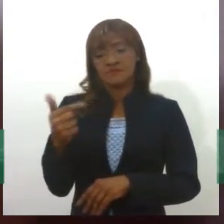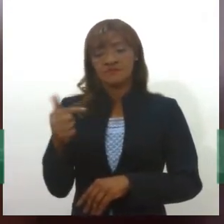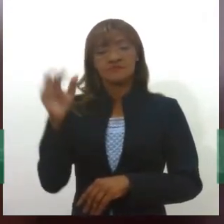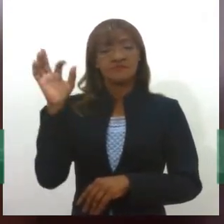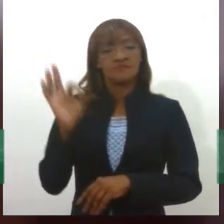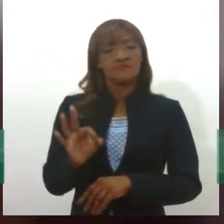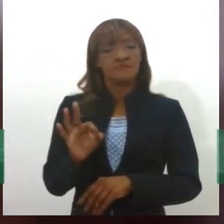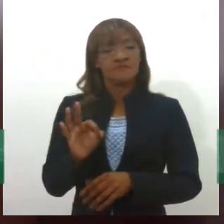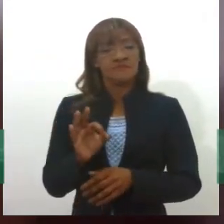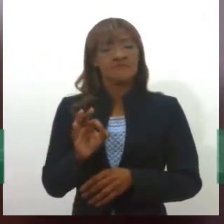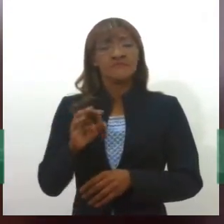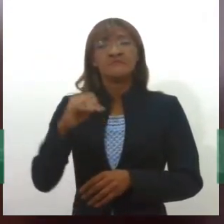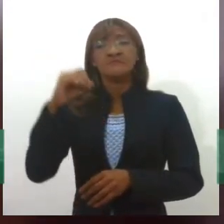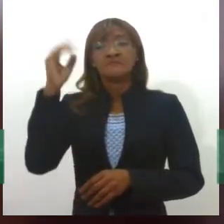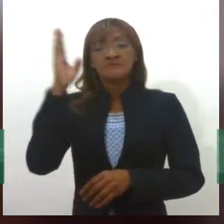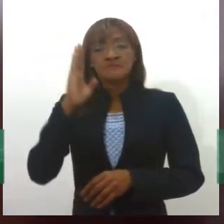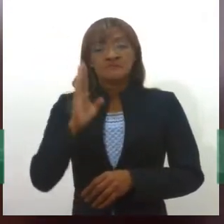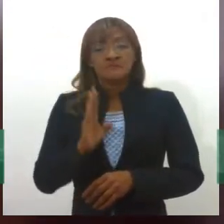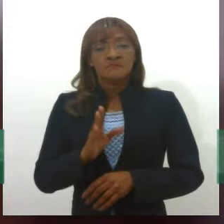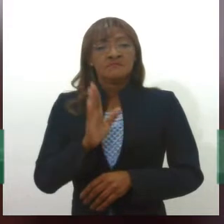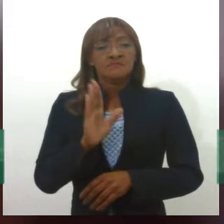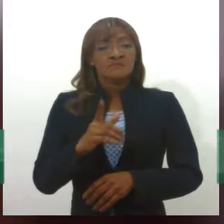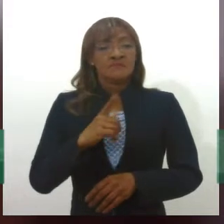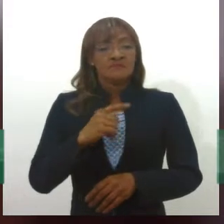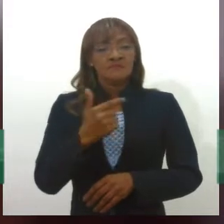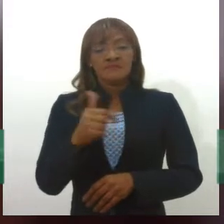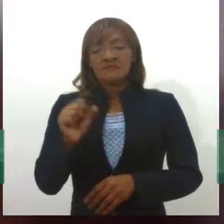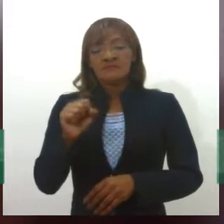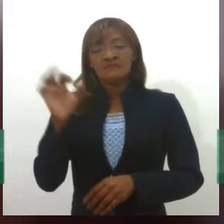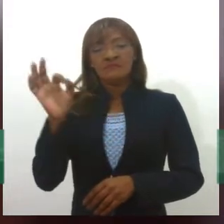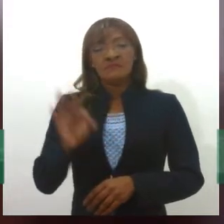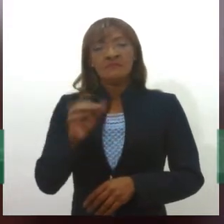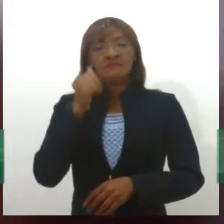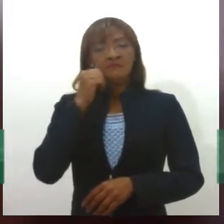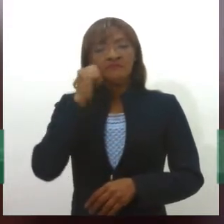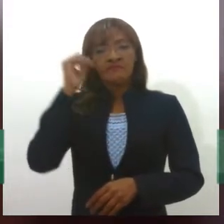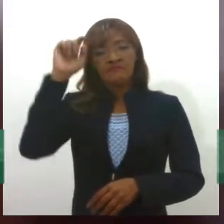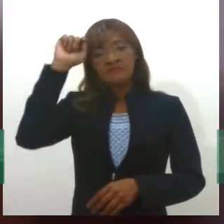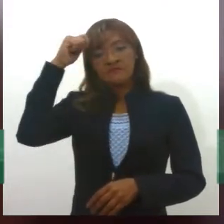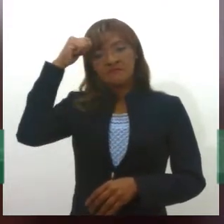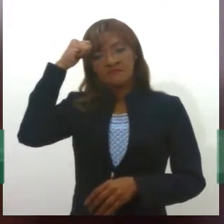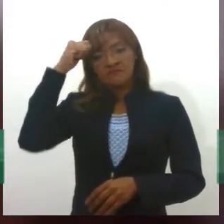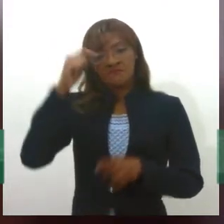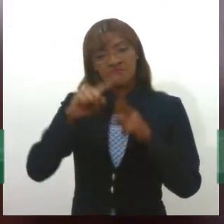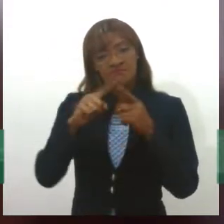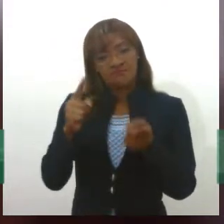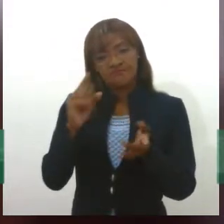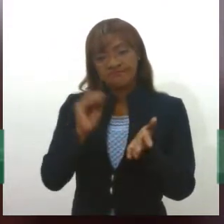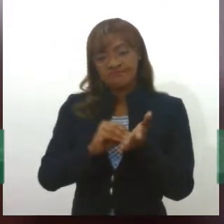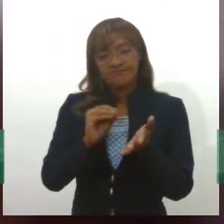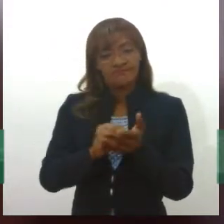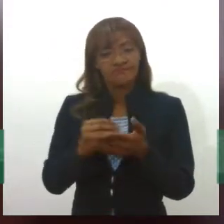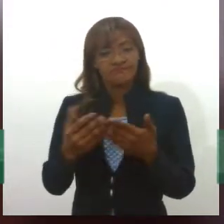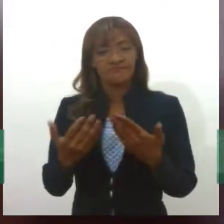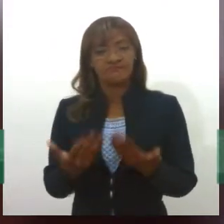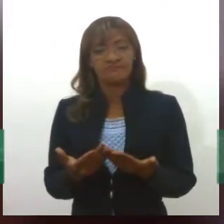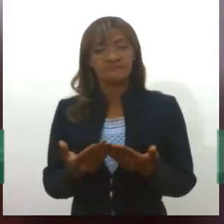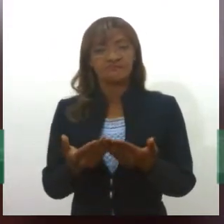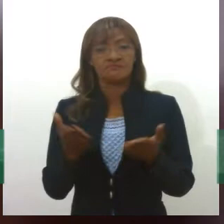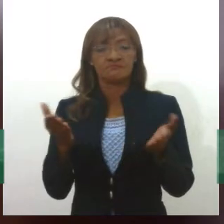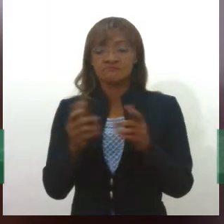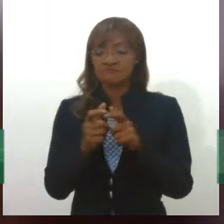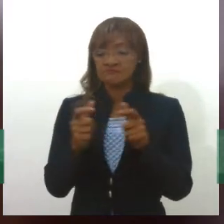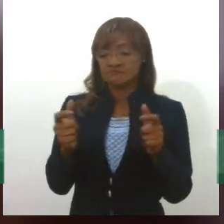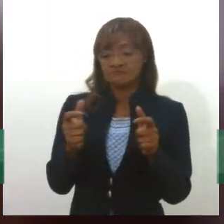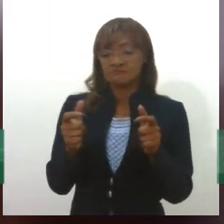população brasileira, sendo 28% mulheres negras, e ainda estamos muito distantes, apesar de ter tido um aumento, ainda estamos muito